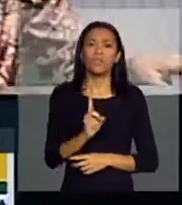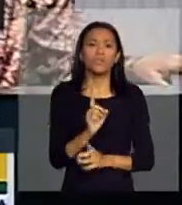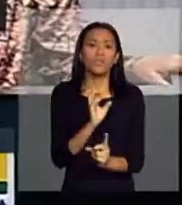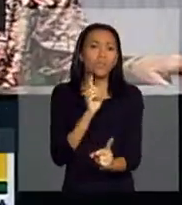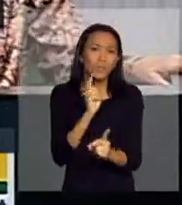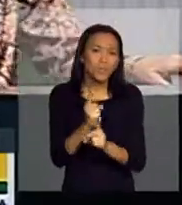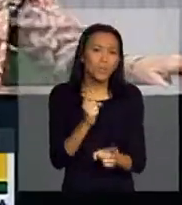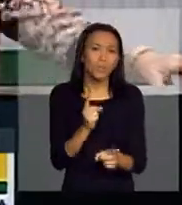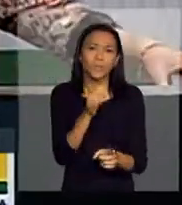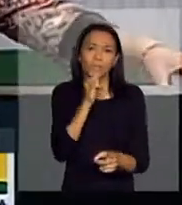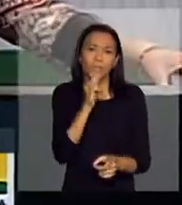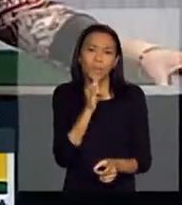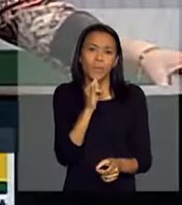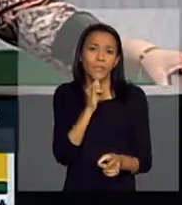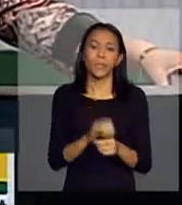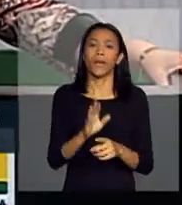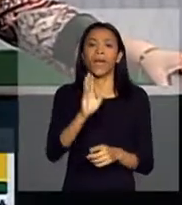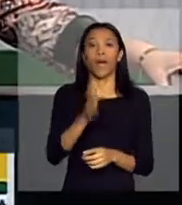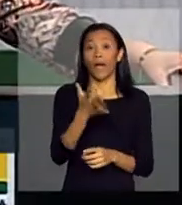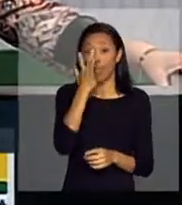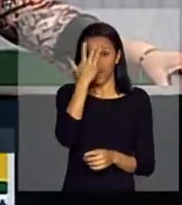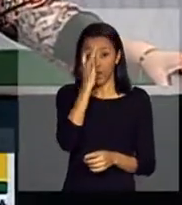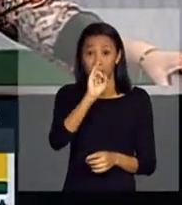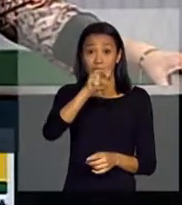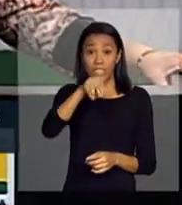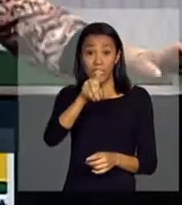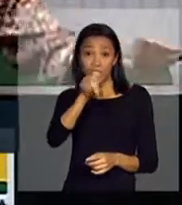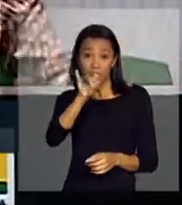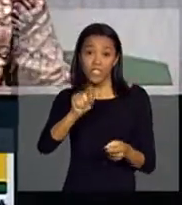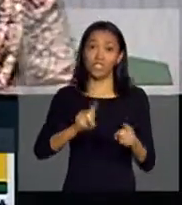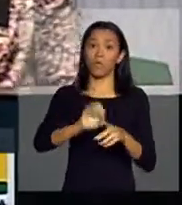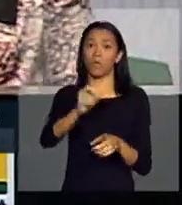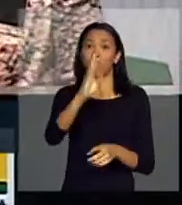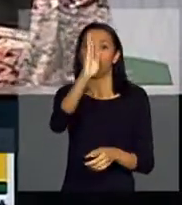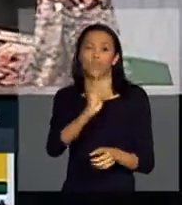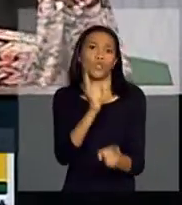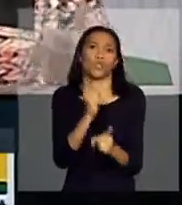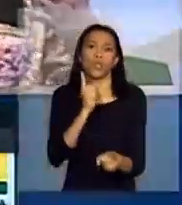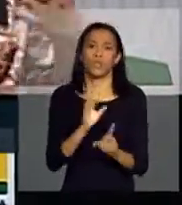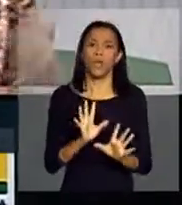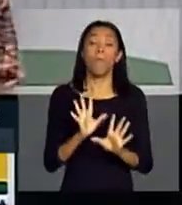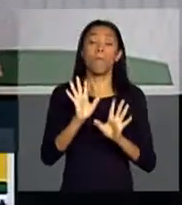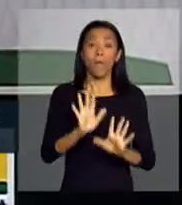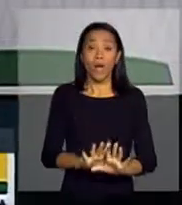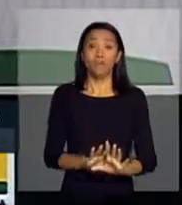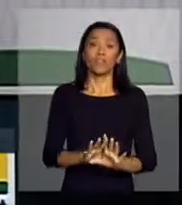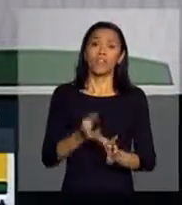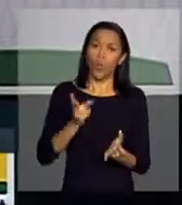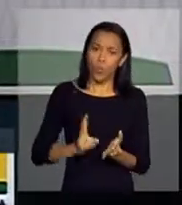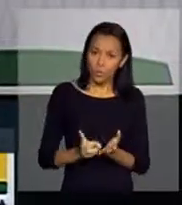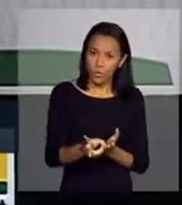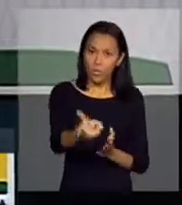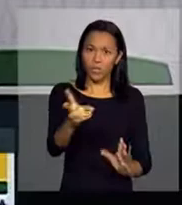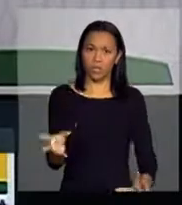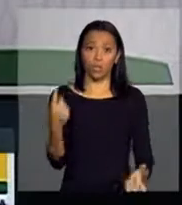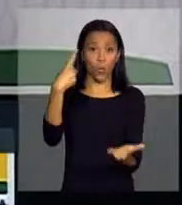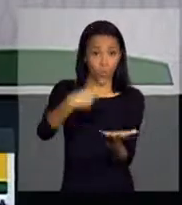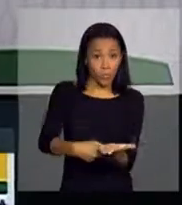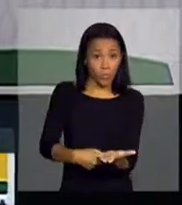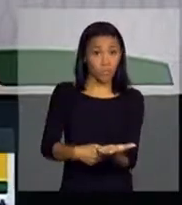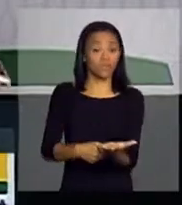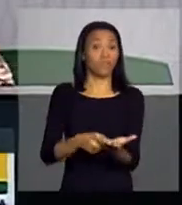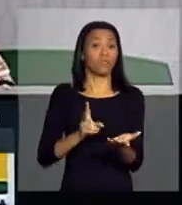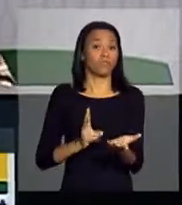as índias nem o Brasil nós estamos simplesmente reiterando práticas que ao longo dos tempos foram